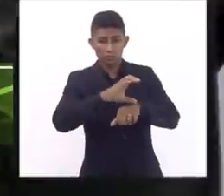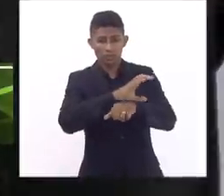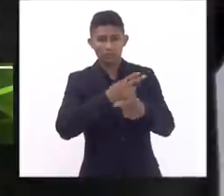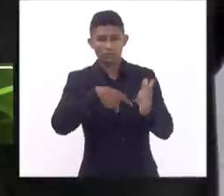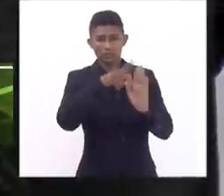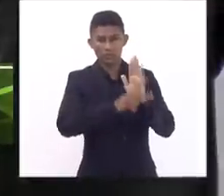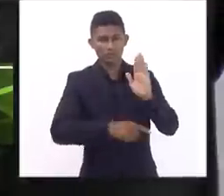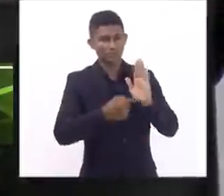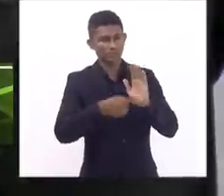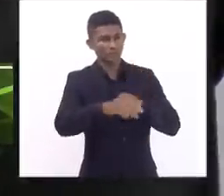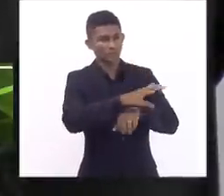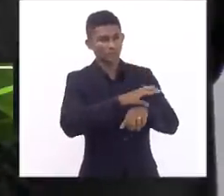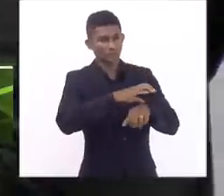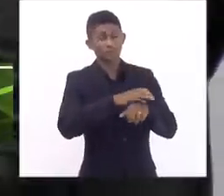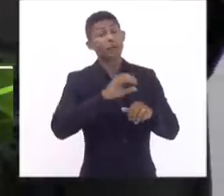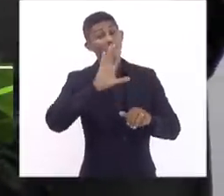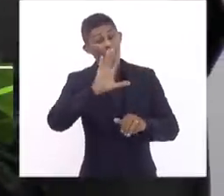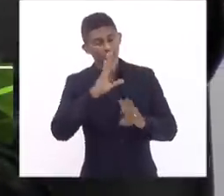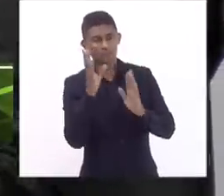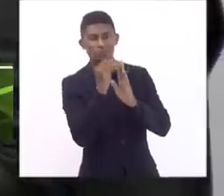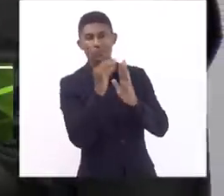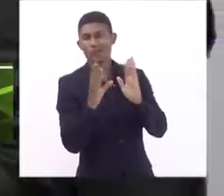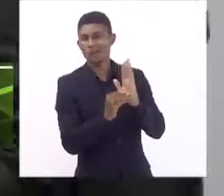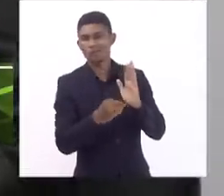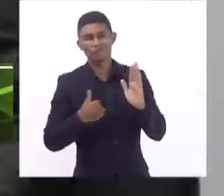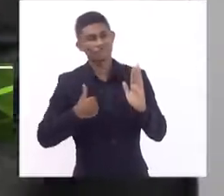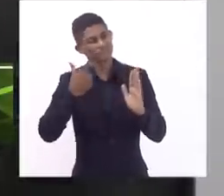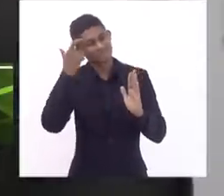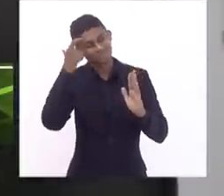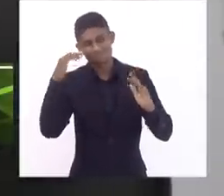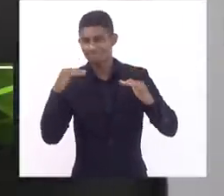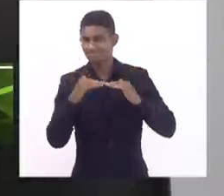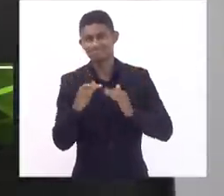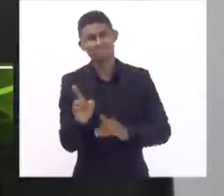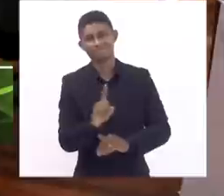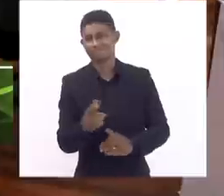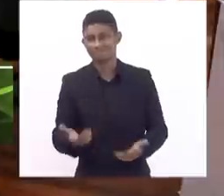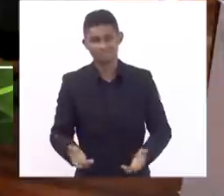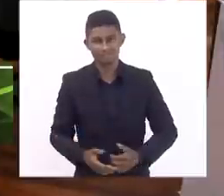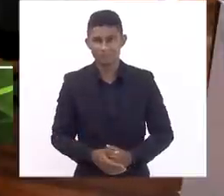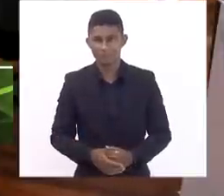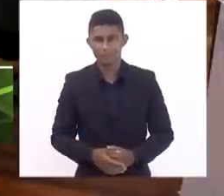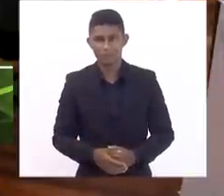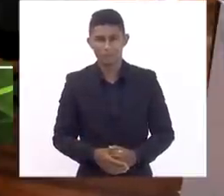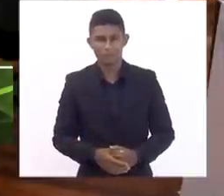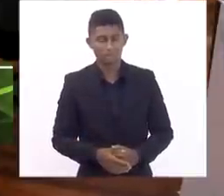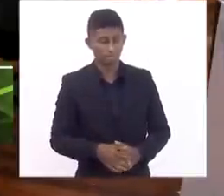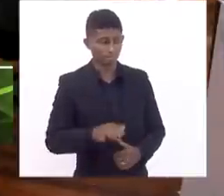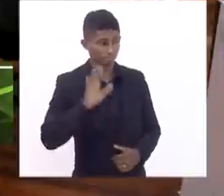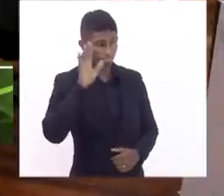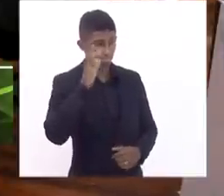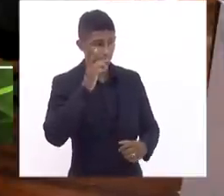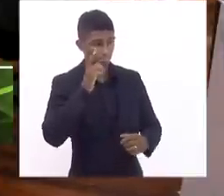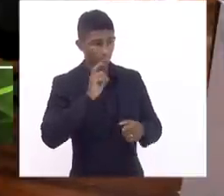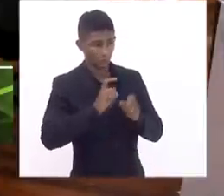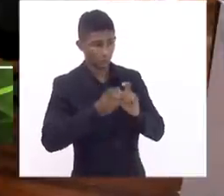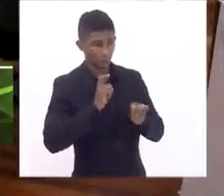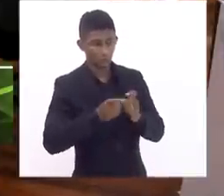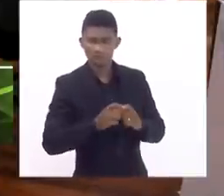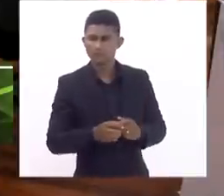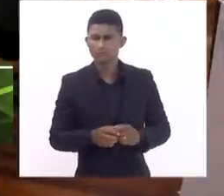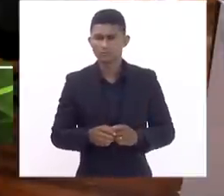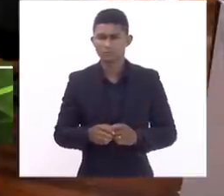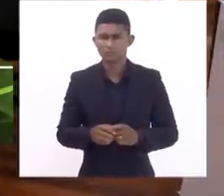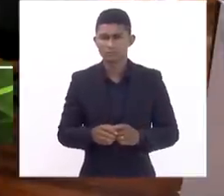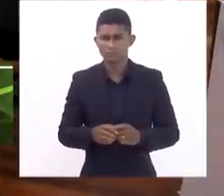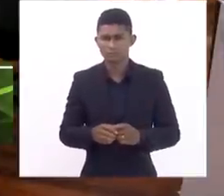Agora, no mérito, eu tenho divergências por conta da minha posição no plenário. Eu queria discutir, presidente. Posso um pequeno comentário, presidente? Eu vou